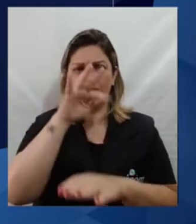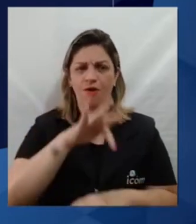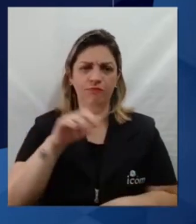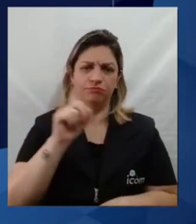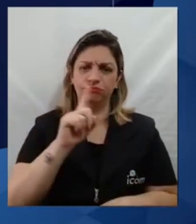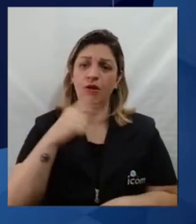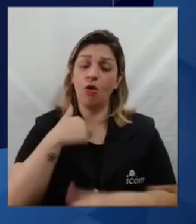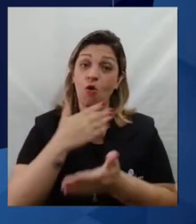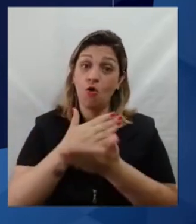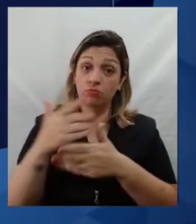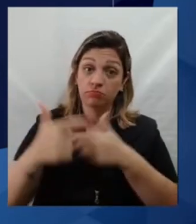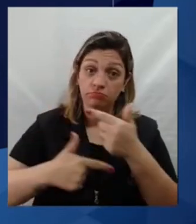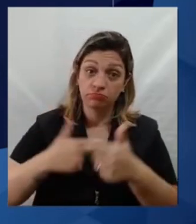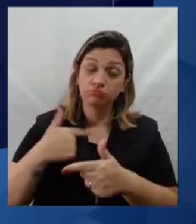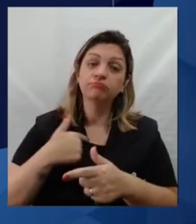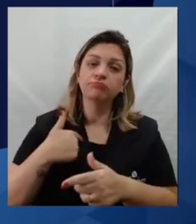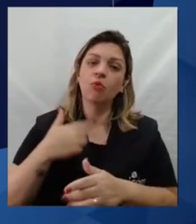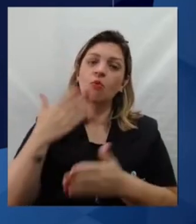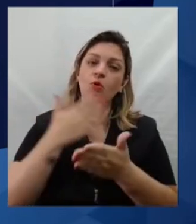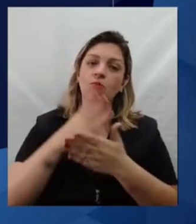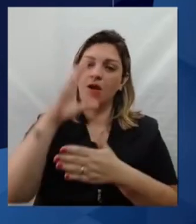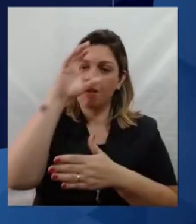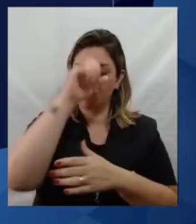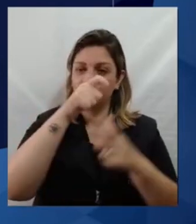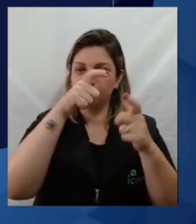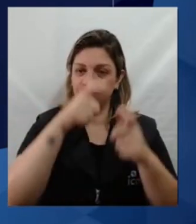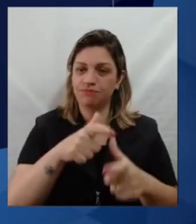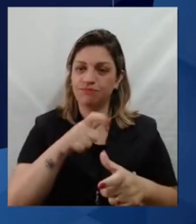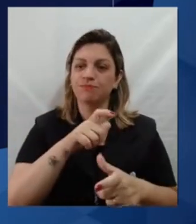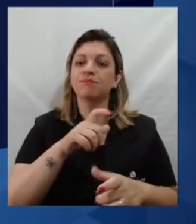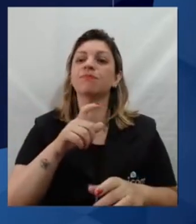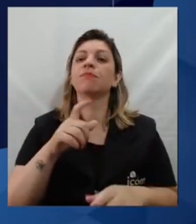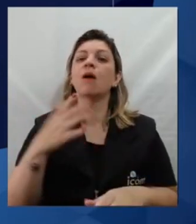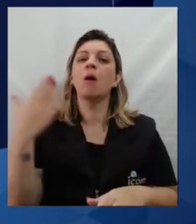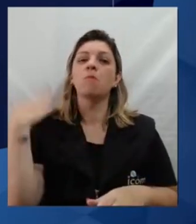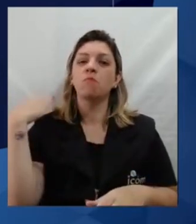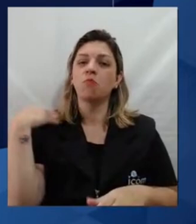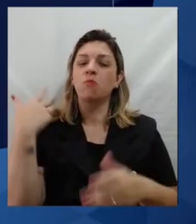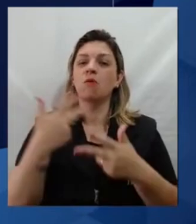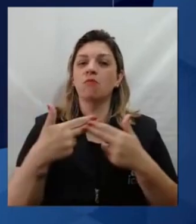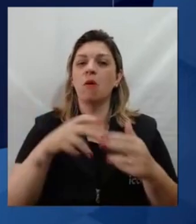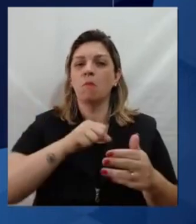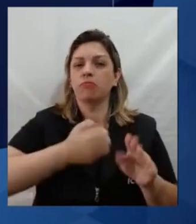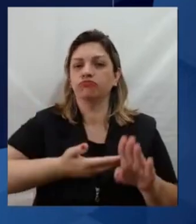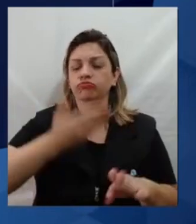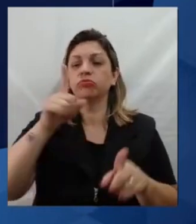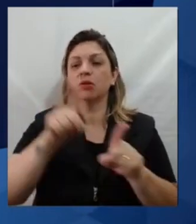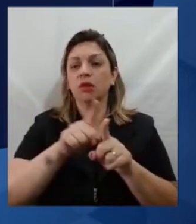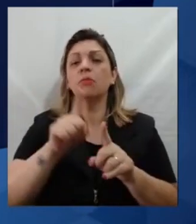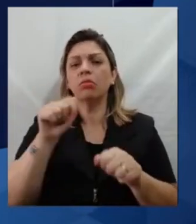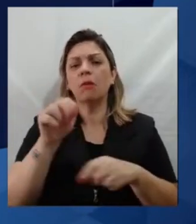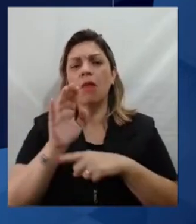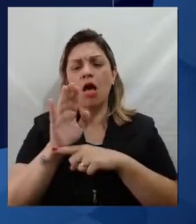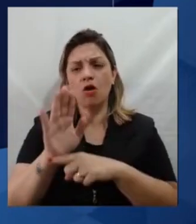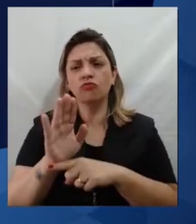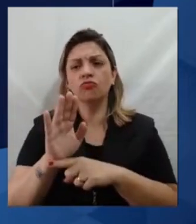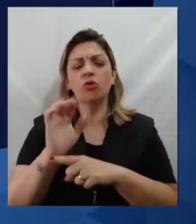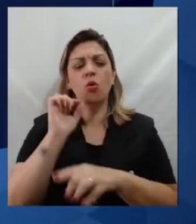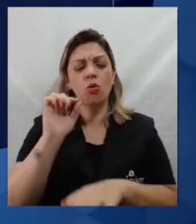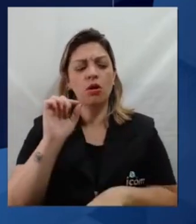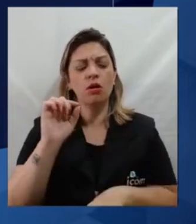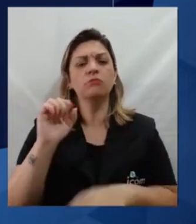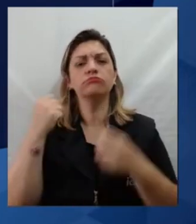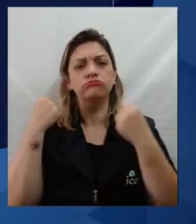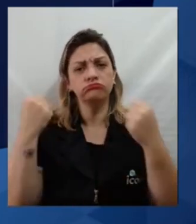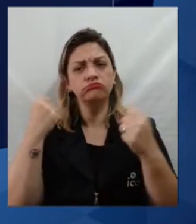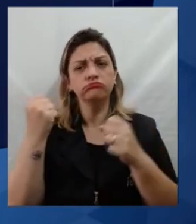trabalhar no ambulatório de hipertensão pulmonar. Esses pacientes, sim, a gente pode ajudar, através do exercício físico, da reabilitação,